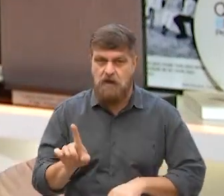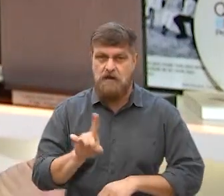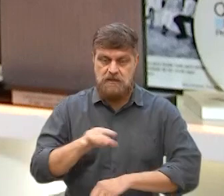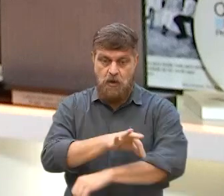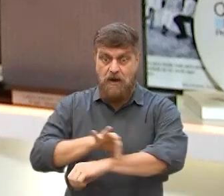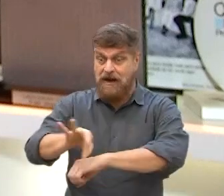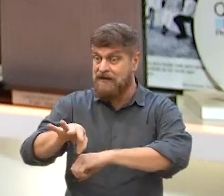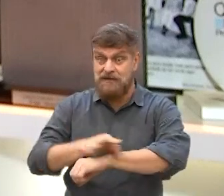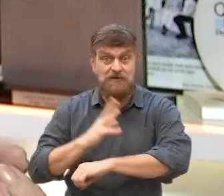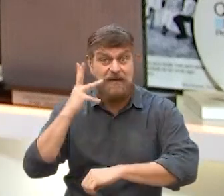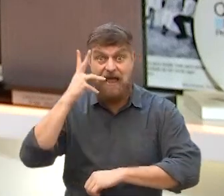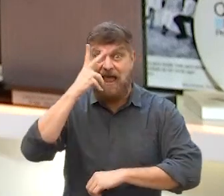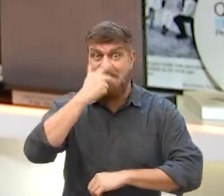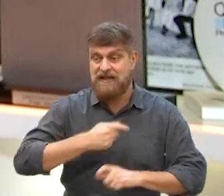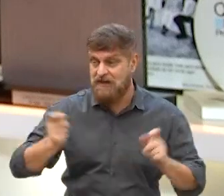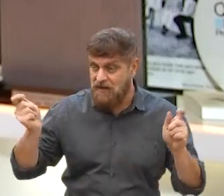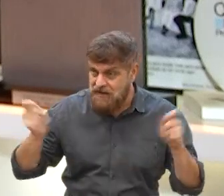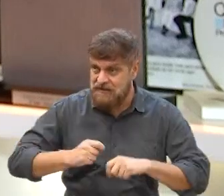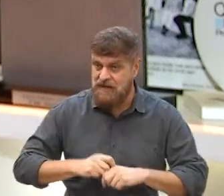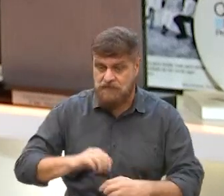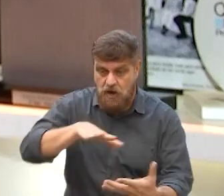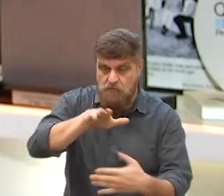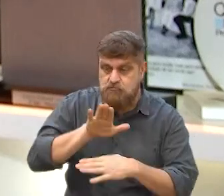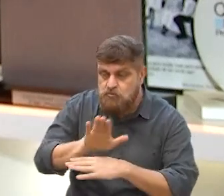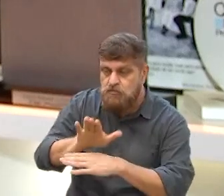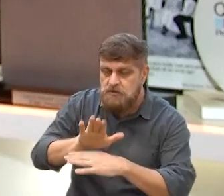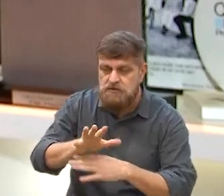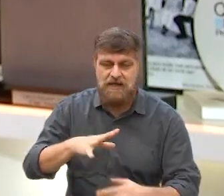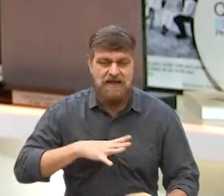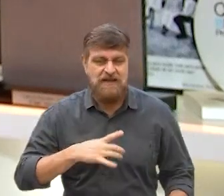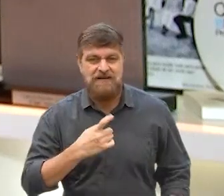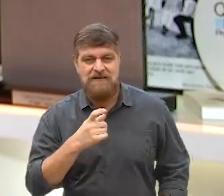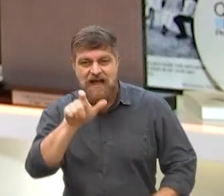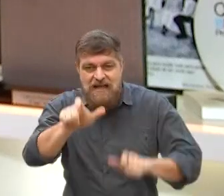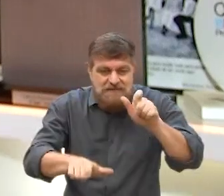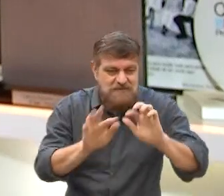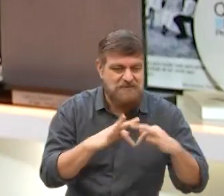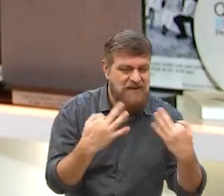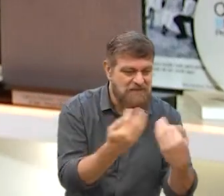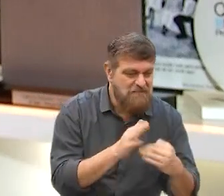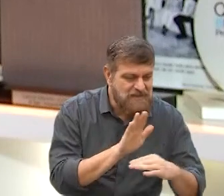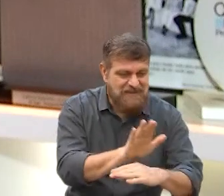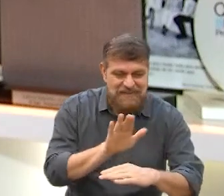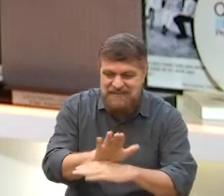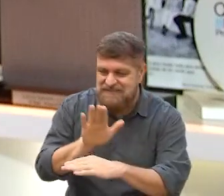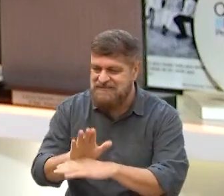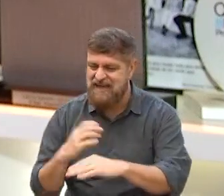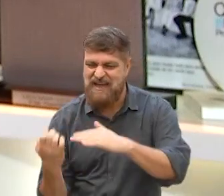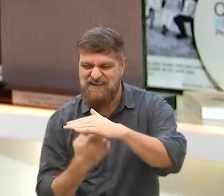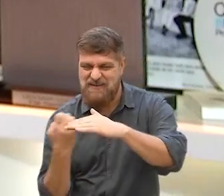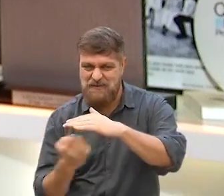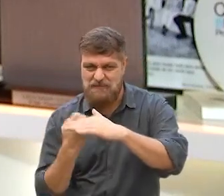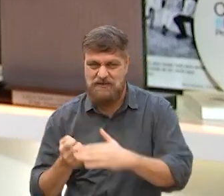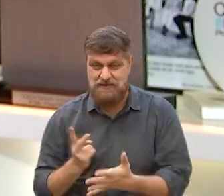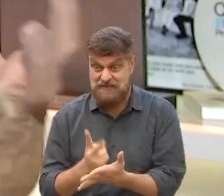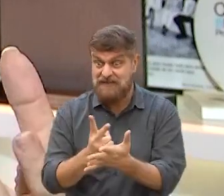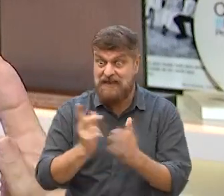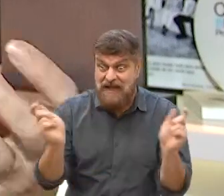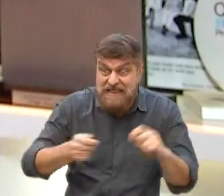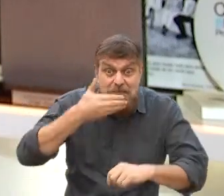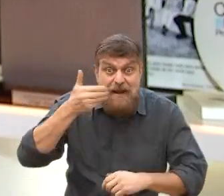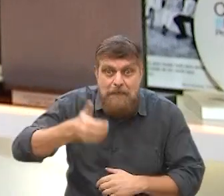forma é você deixar ele dizer como ele sabe fazer, e aí você dizer, mas dessa forma que a gente